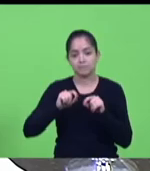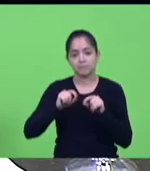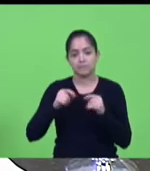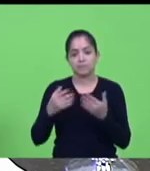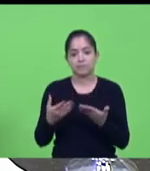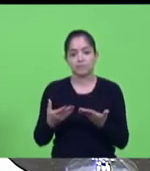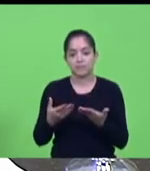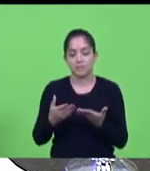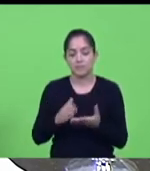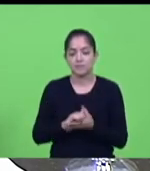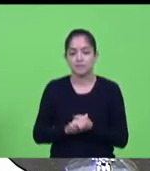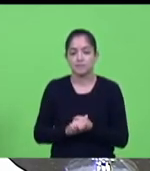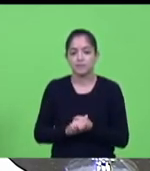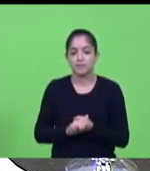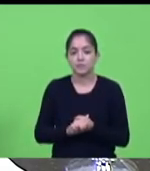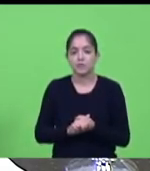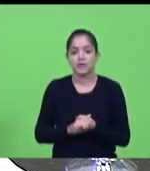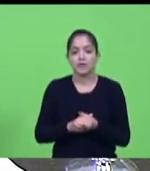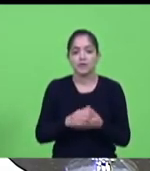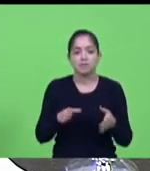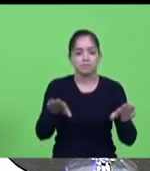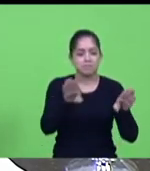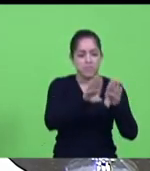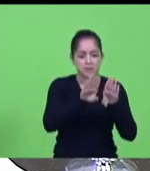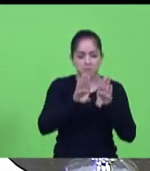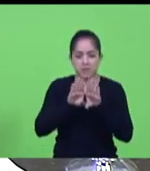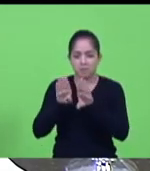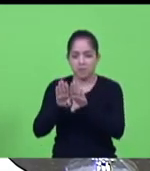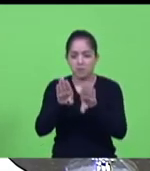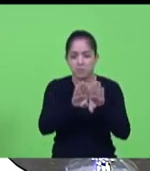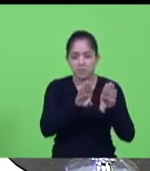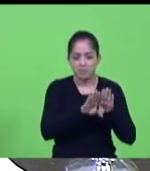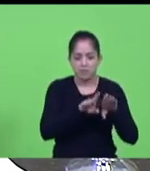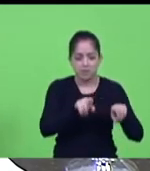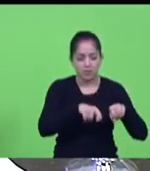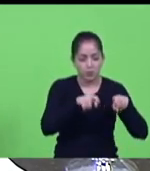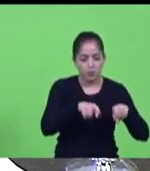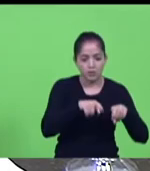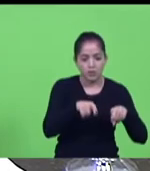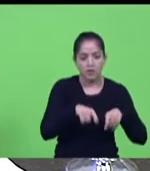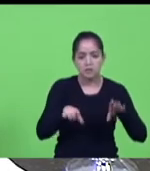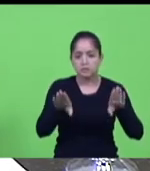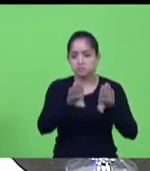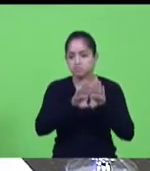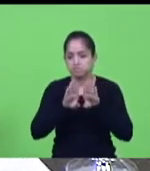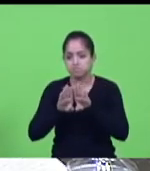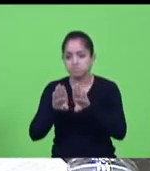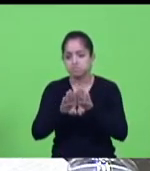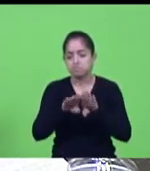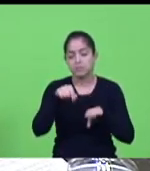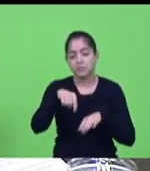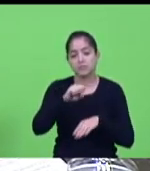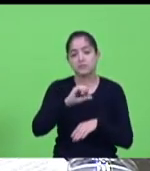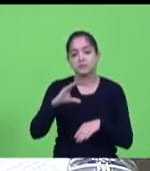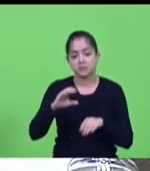o fechamento de milhares de propriedades rurais do nosso Estado.